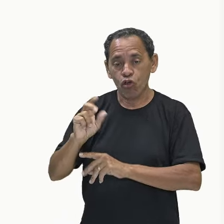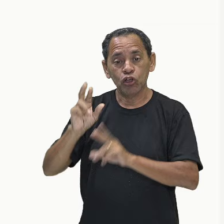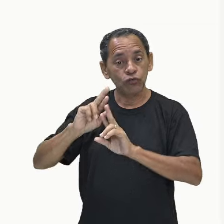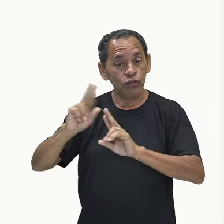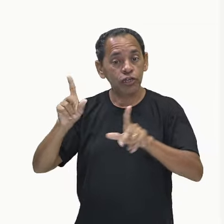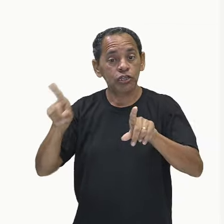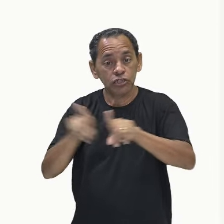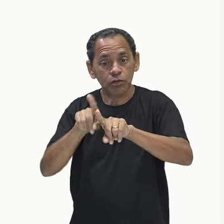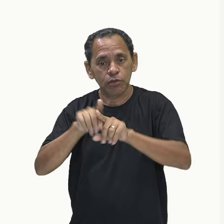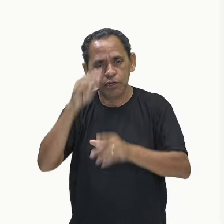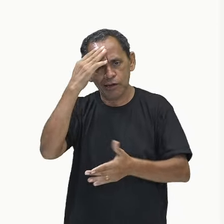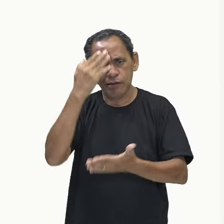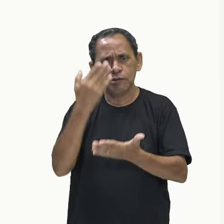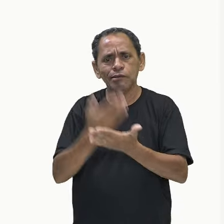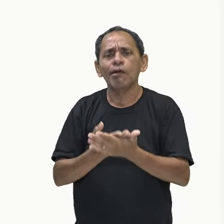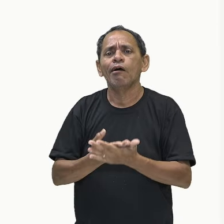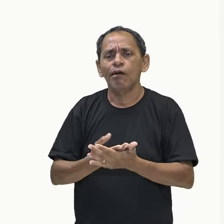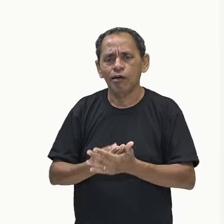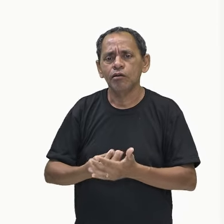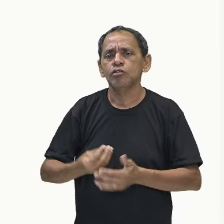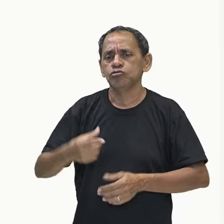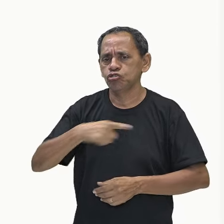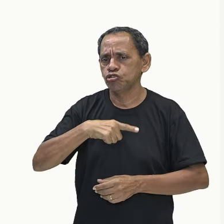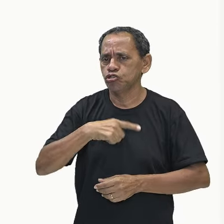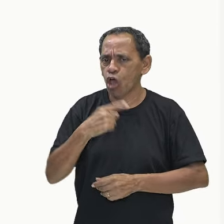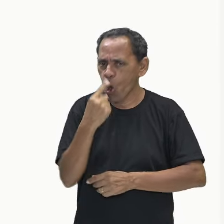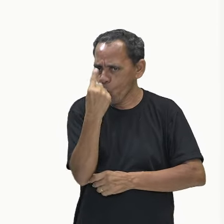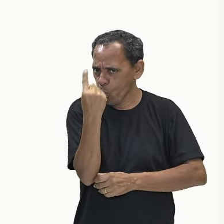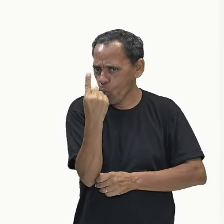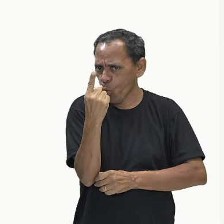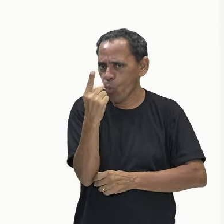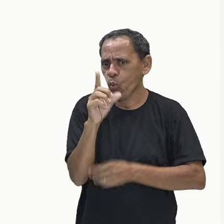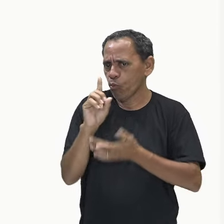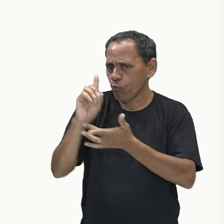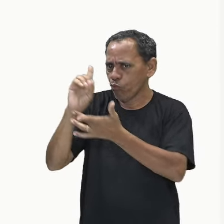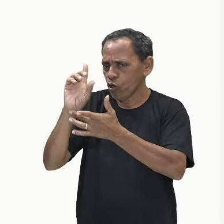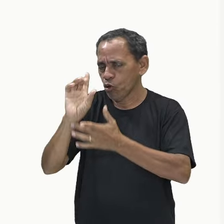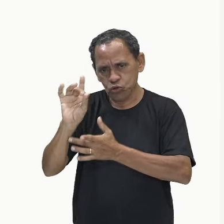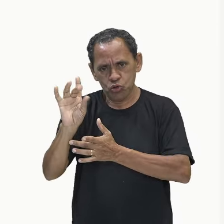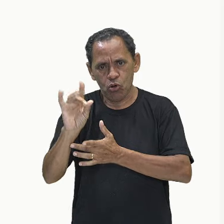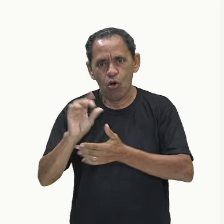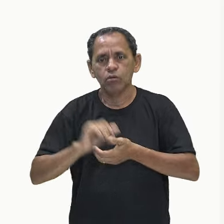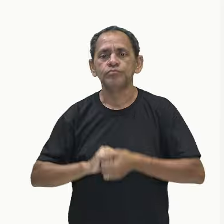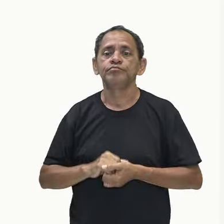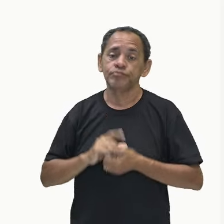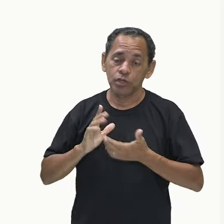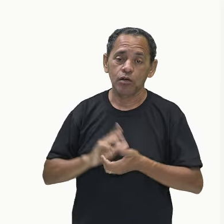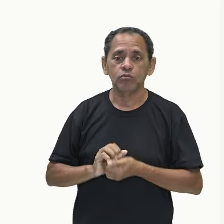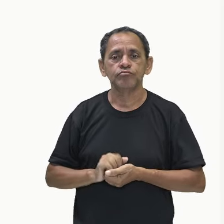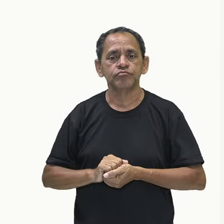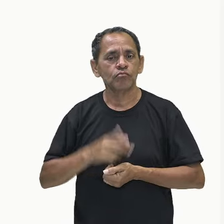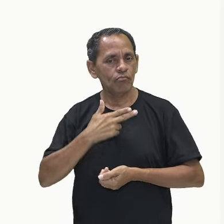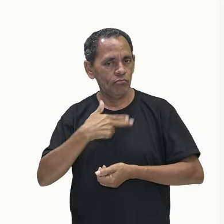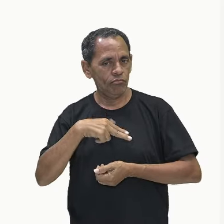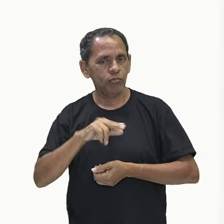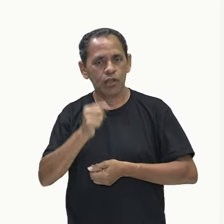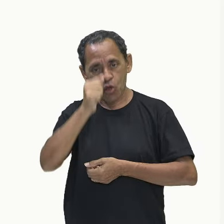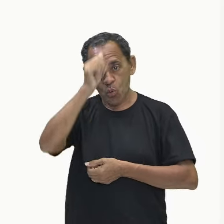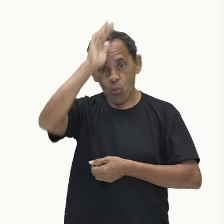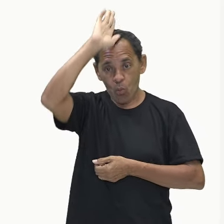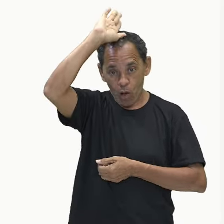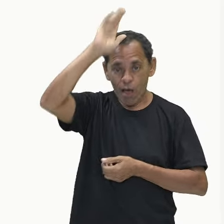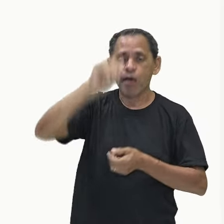acreditavam na existência de um único Deus, a religião romana tinha crença em vários deuses. Portanto, a gente